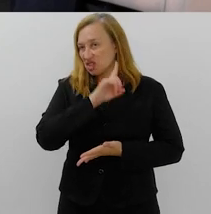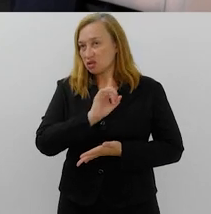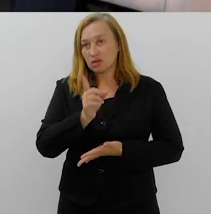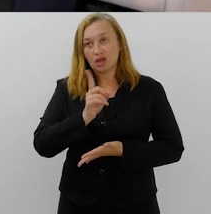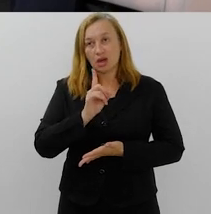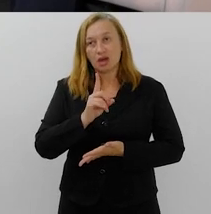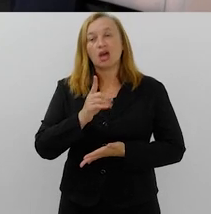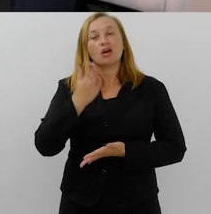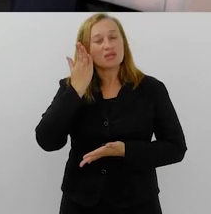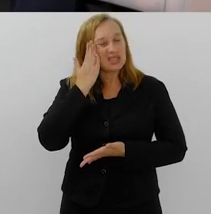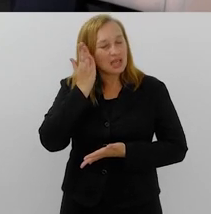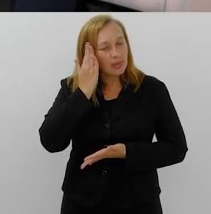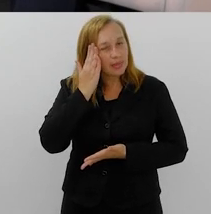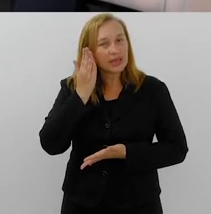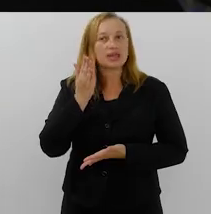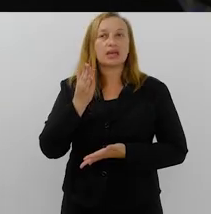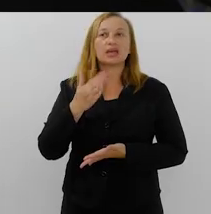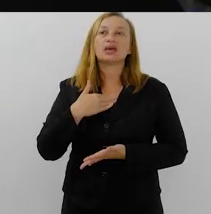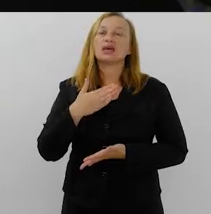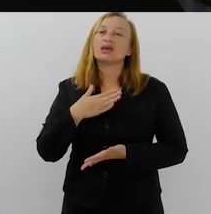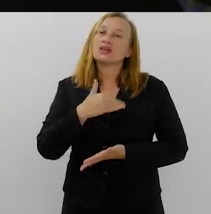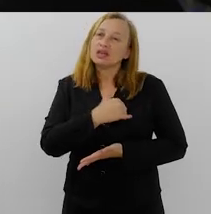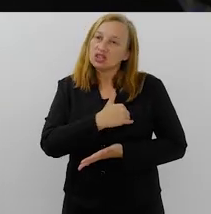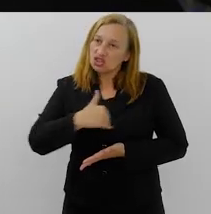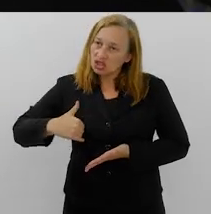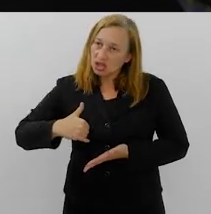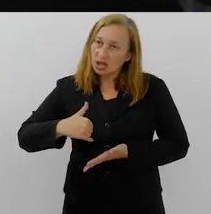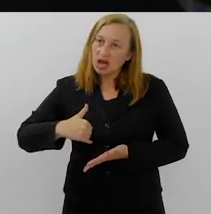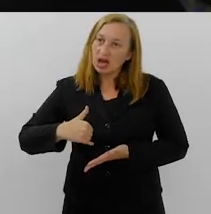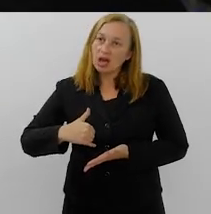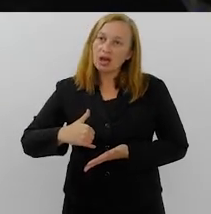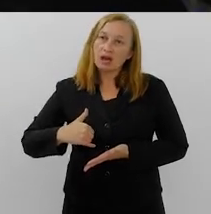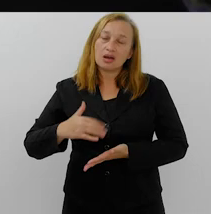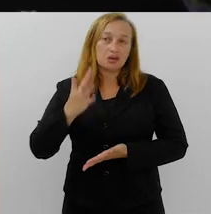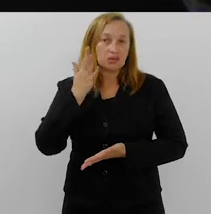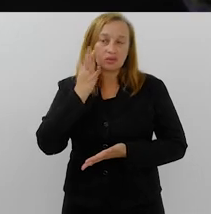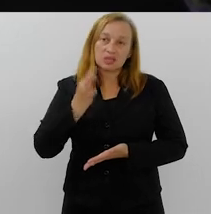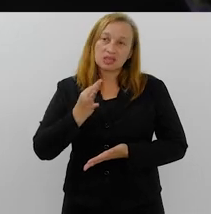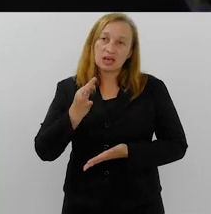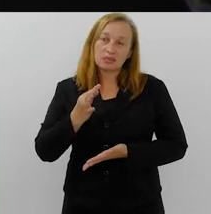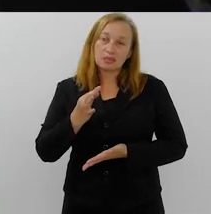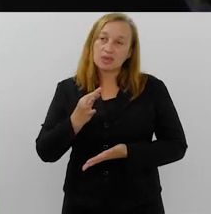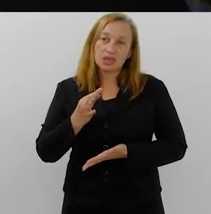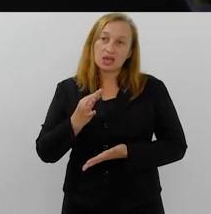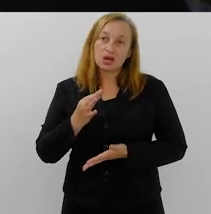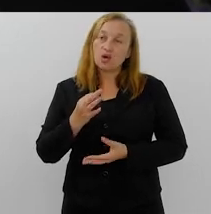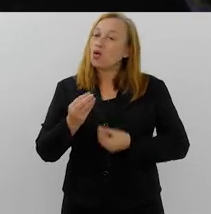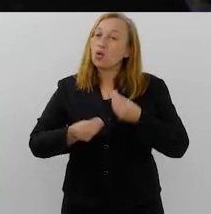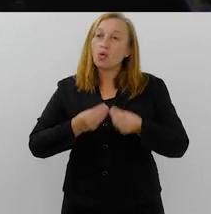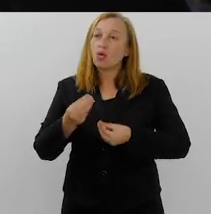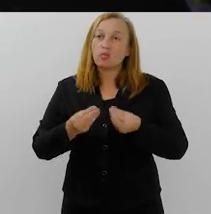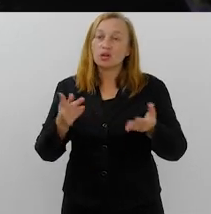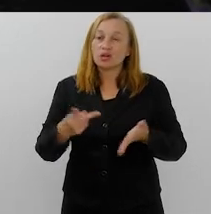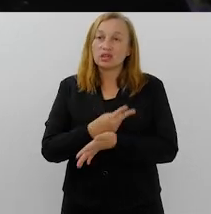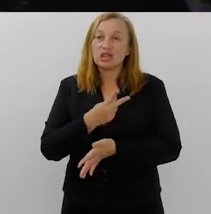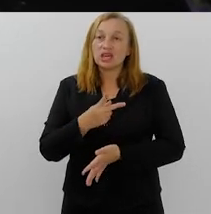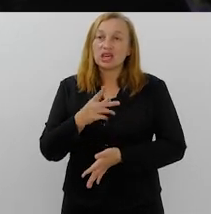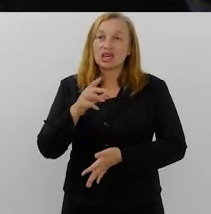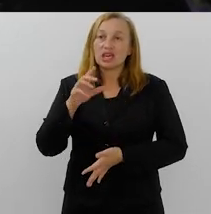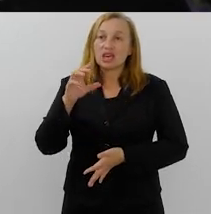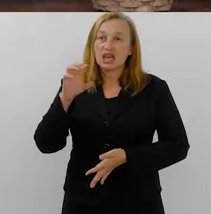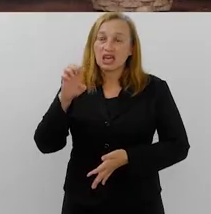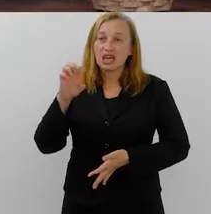difícil não desde o início eu já sabia que ia fazer a mastectomia radical só não sabia do esvaziamento né Mas